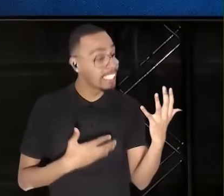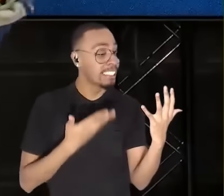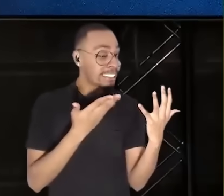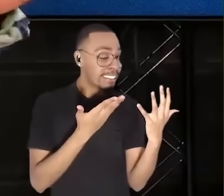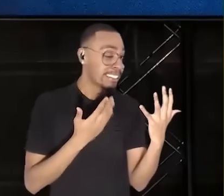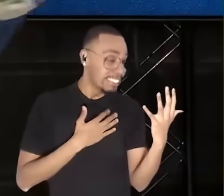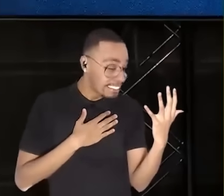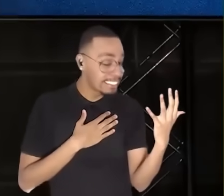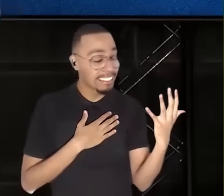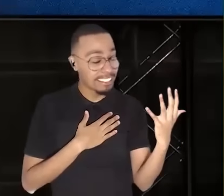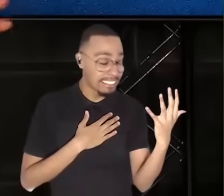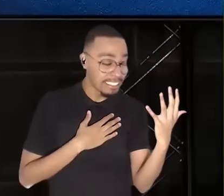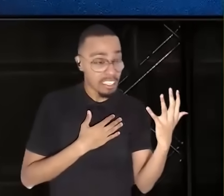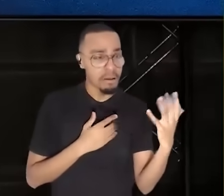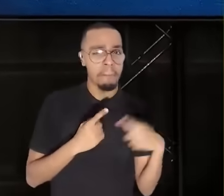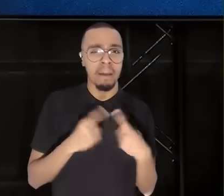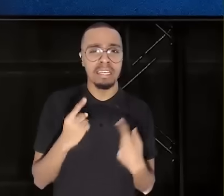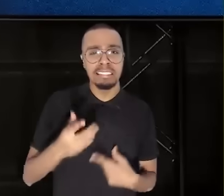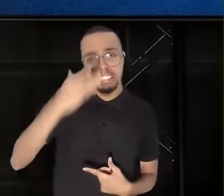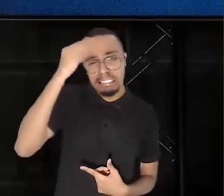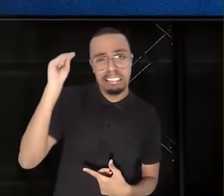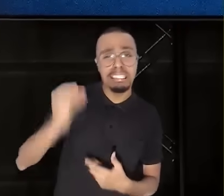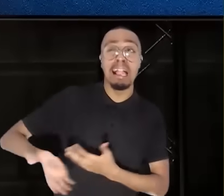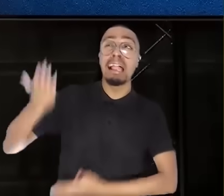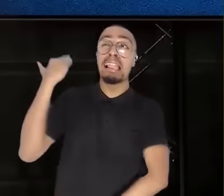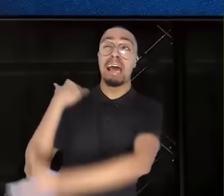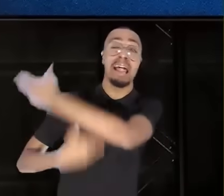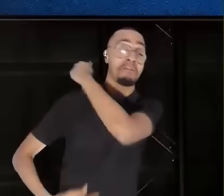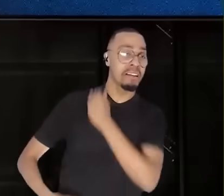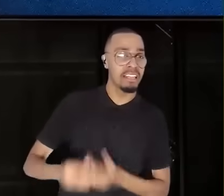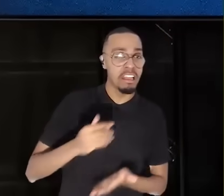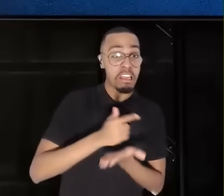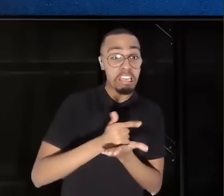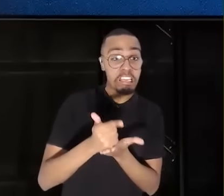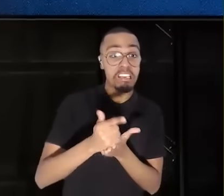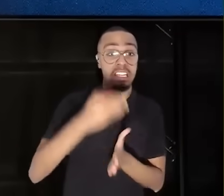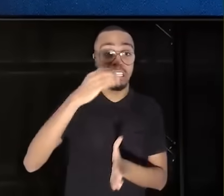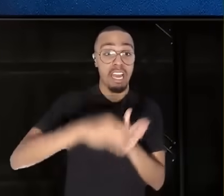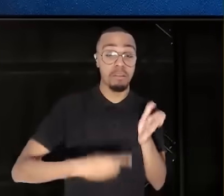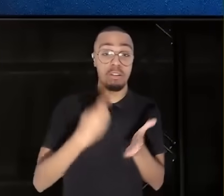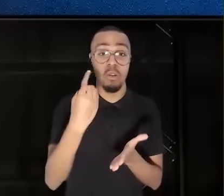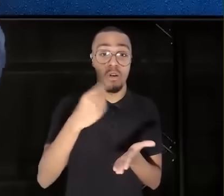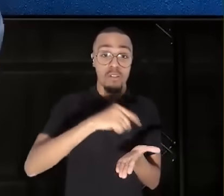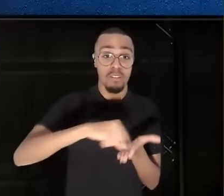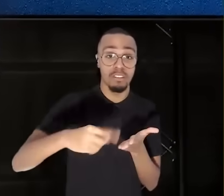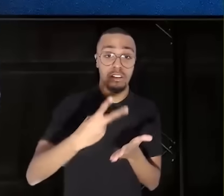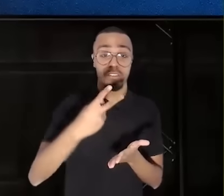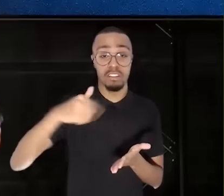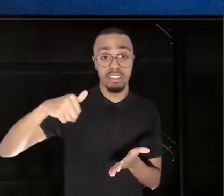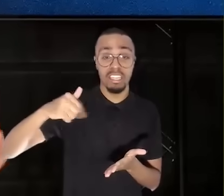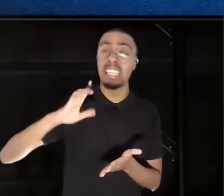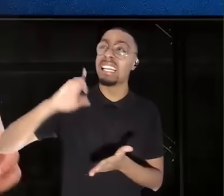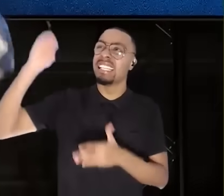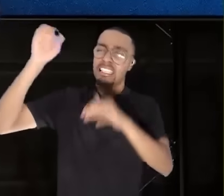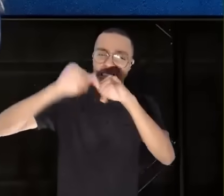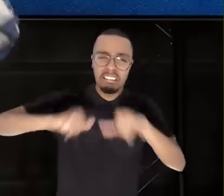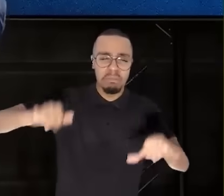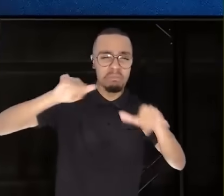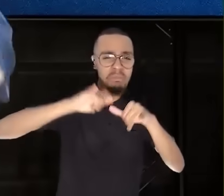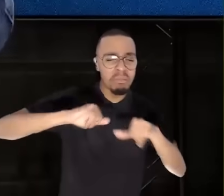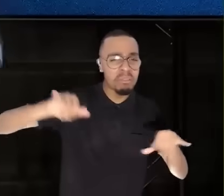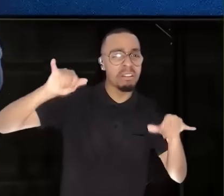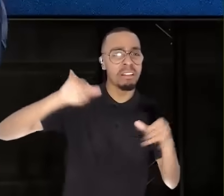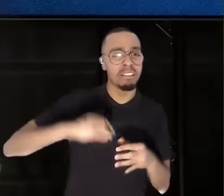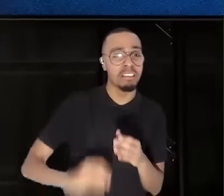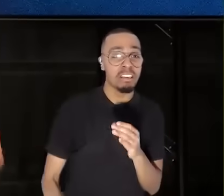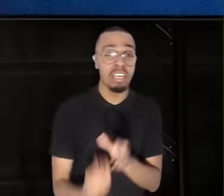Enfim, e nós esquecemos o fato de em Gênesis capítulo 1, versículo 27, Deus ter dito abertamente que Deus criou